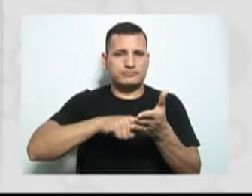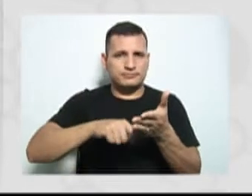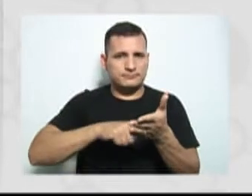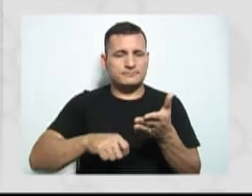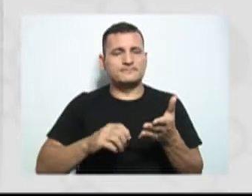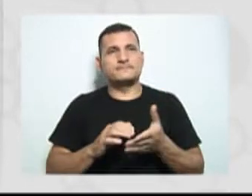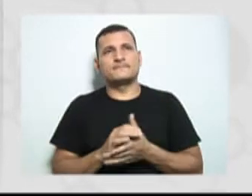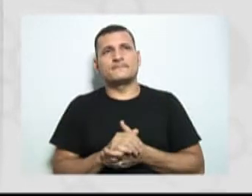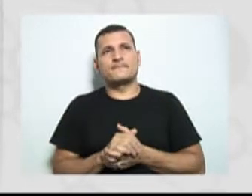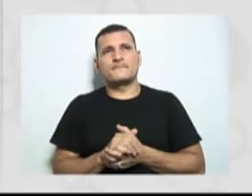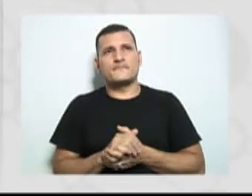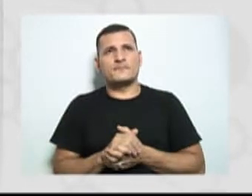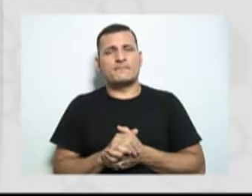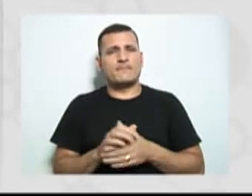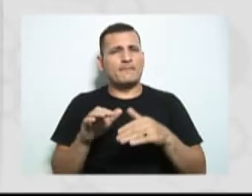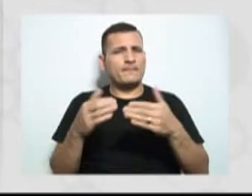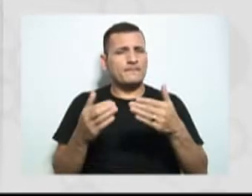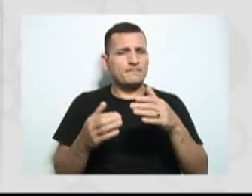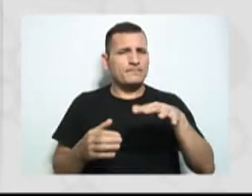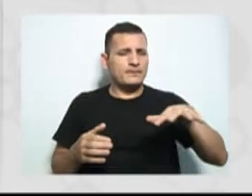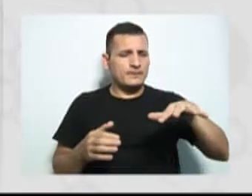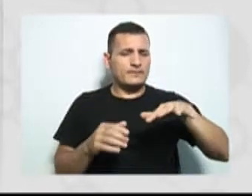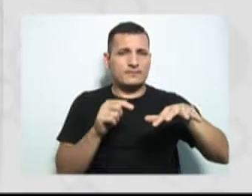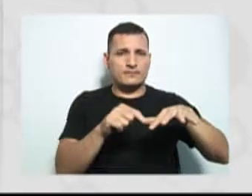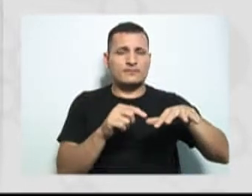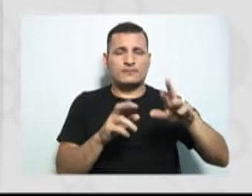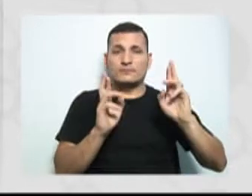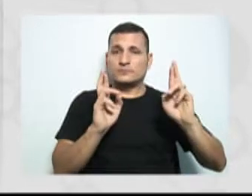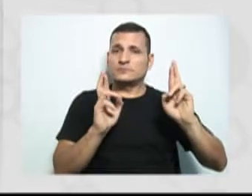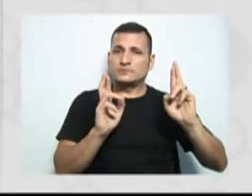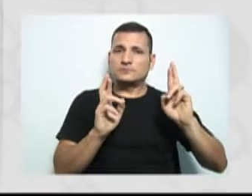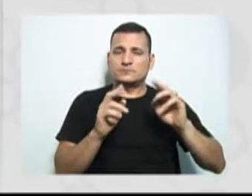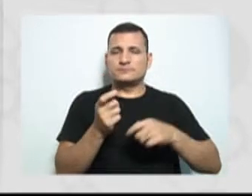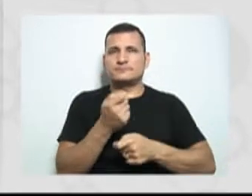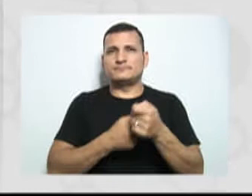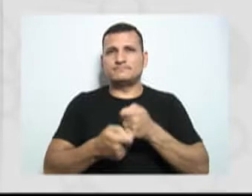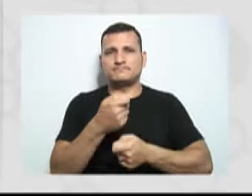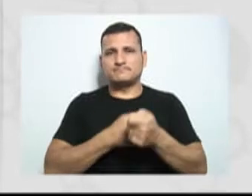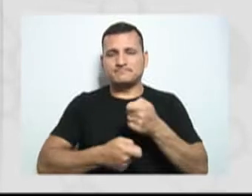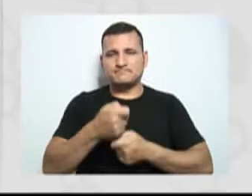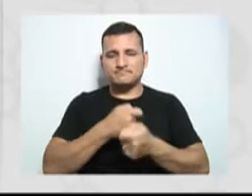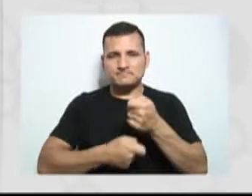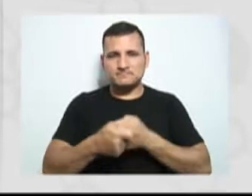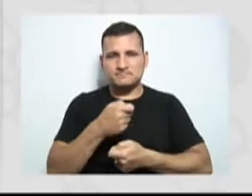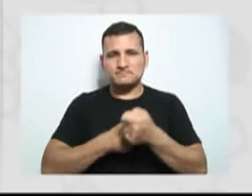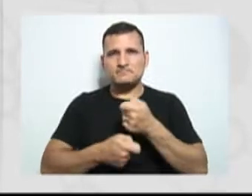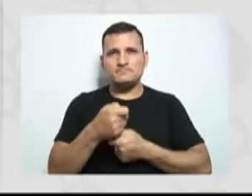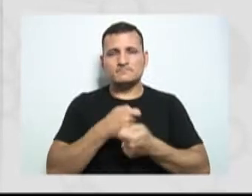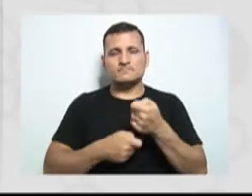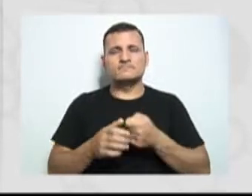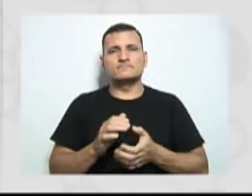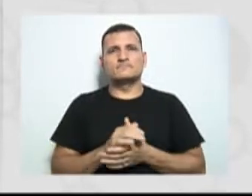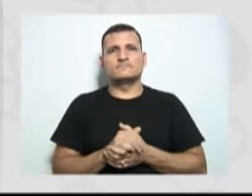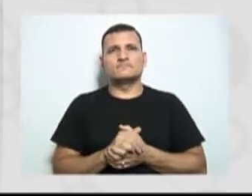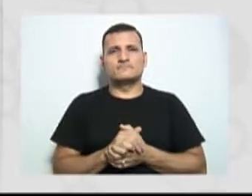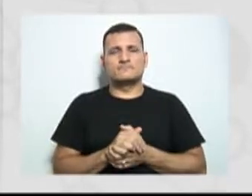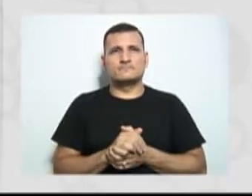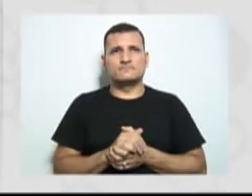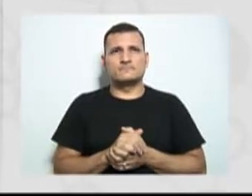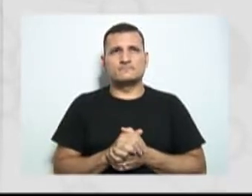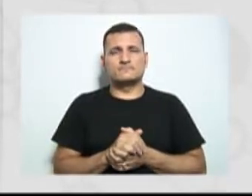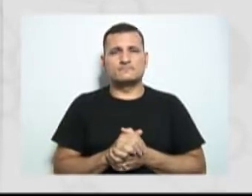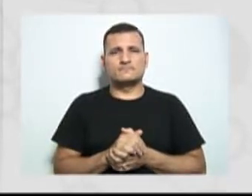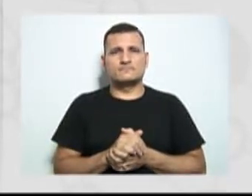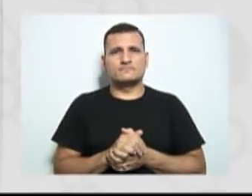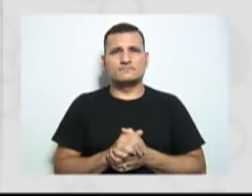Ou seja, caberá ao setor responsável, ou seja, à administração responsável pelo setor, pela atribuição de uma